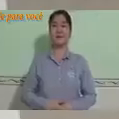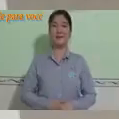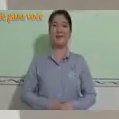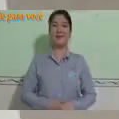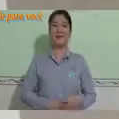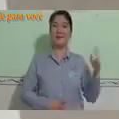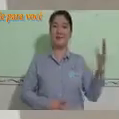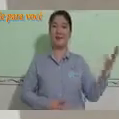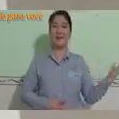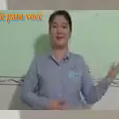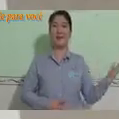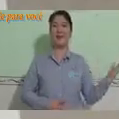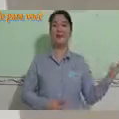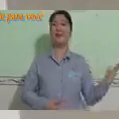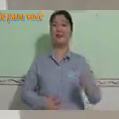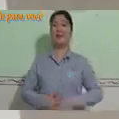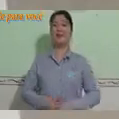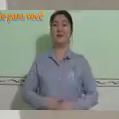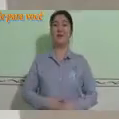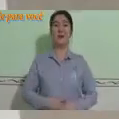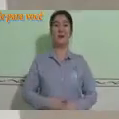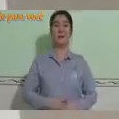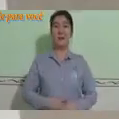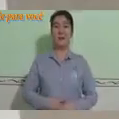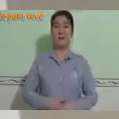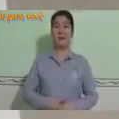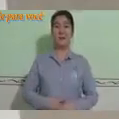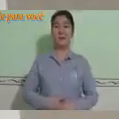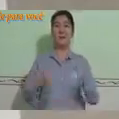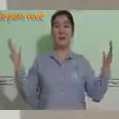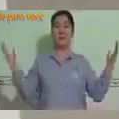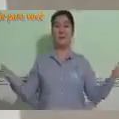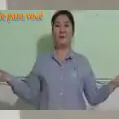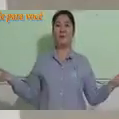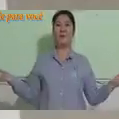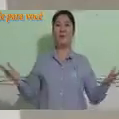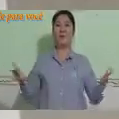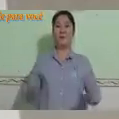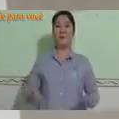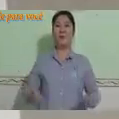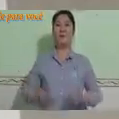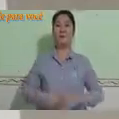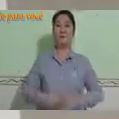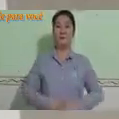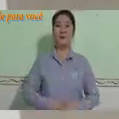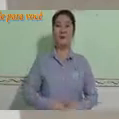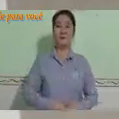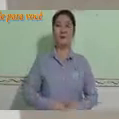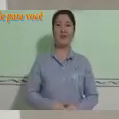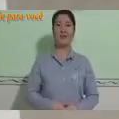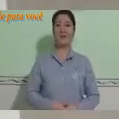Na disenteria, vírgula, a diarreia pode ser intensa ou durar muitos dias, vírgula, vendo maior risco de desidratação, vírgula, que pode